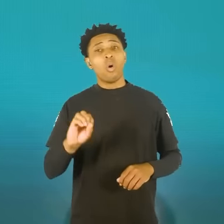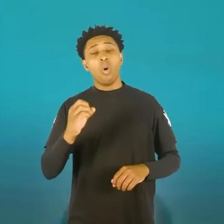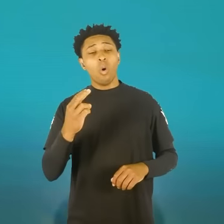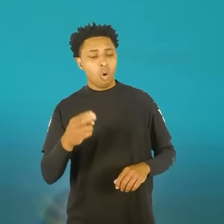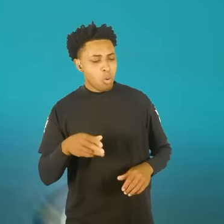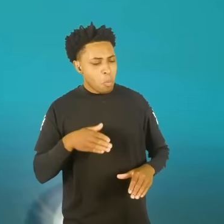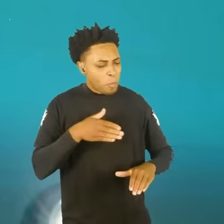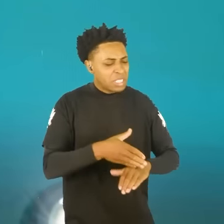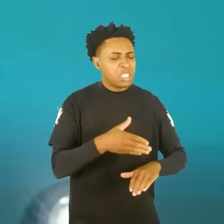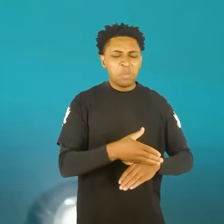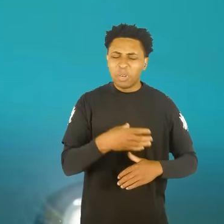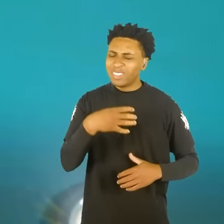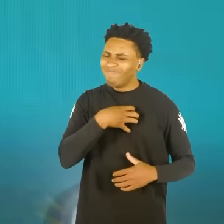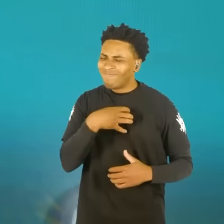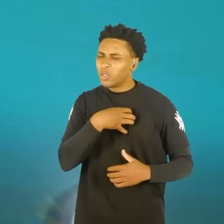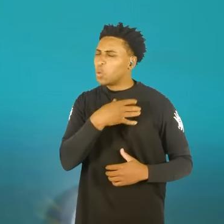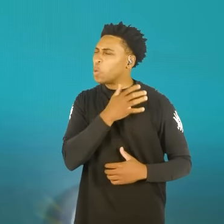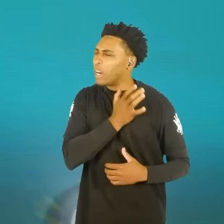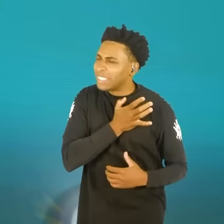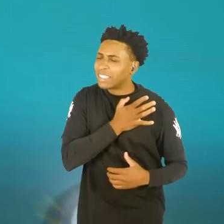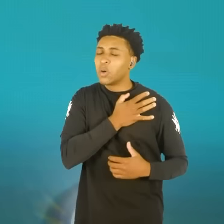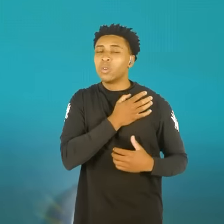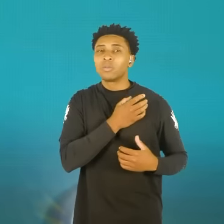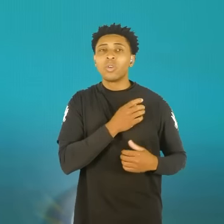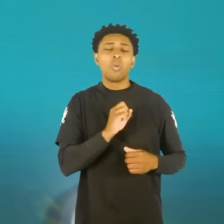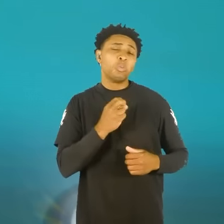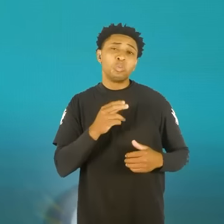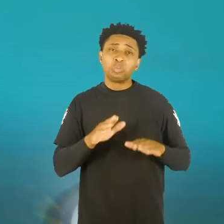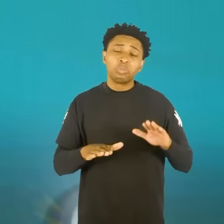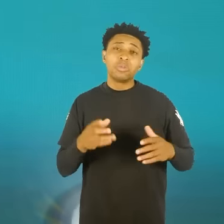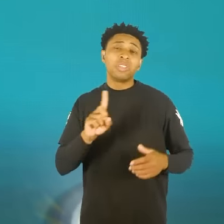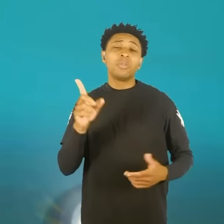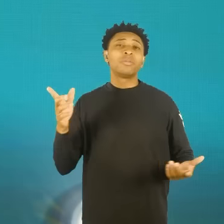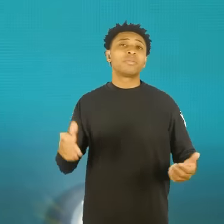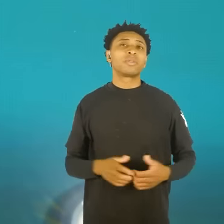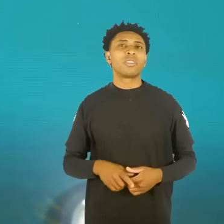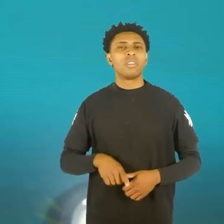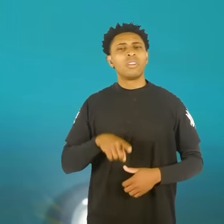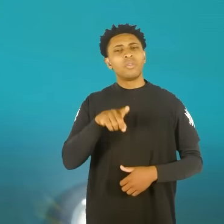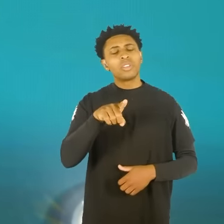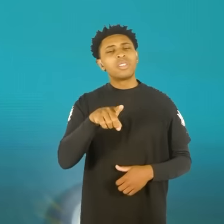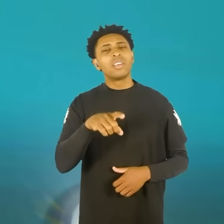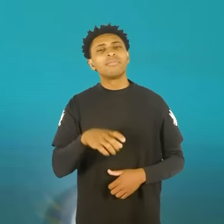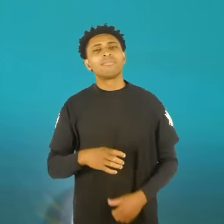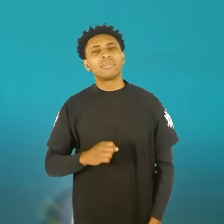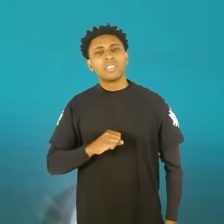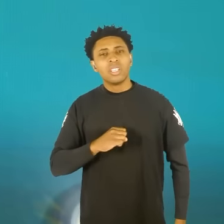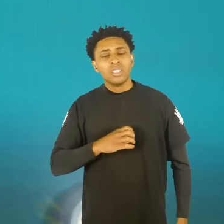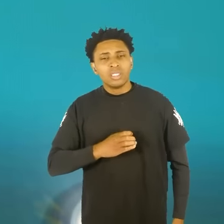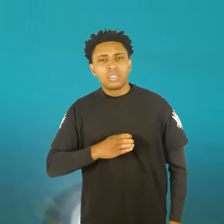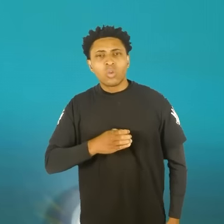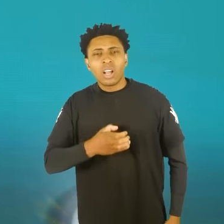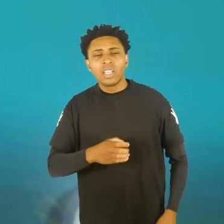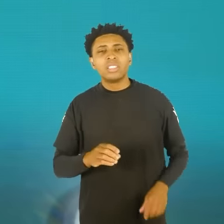ou eu estou te rejeitando. E eu me pergunto aqui, quantos estão se ofertando, se esforçando para serem dizimistas, serem ofertantes,